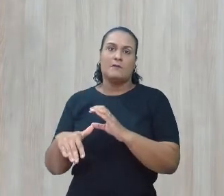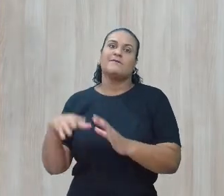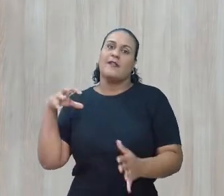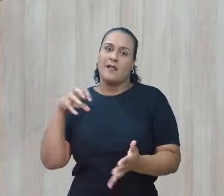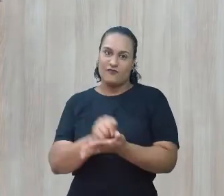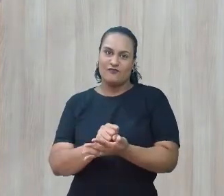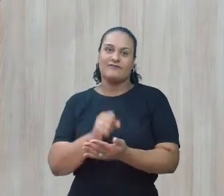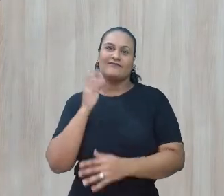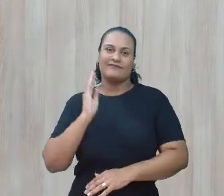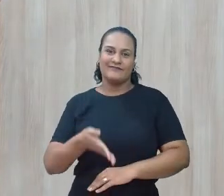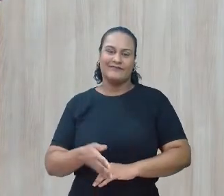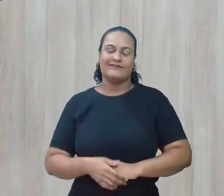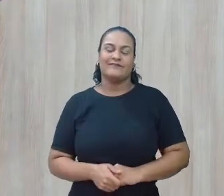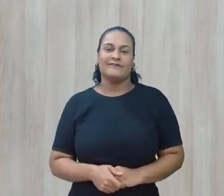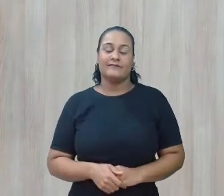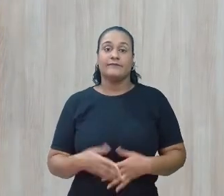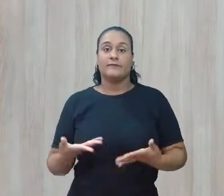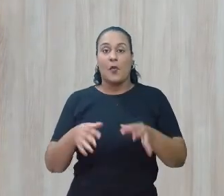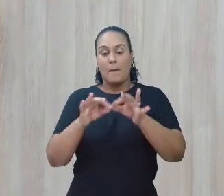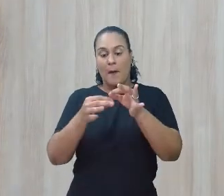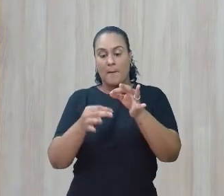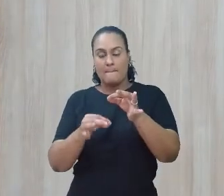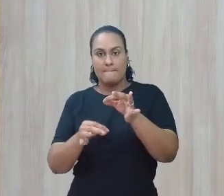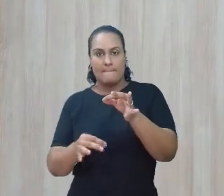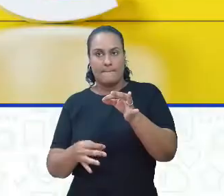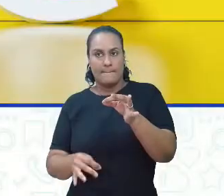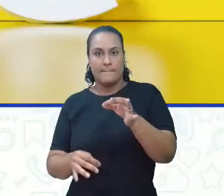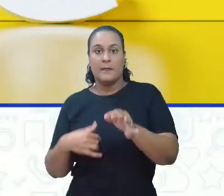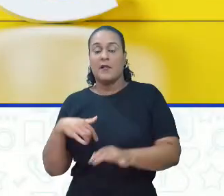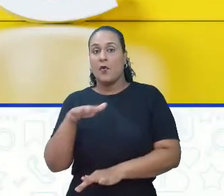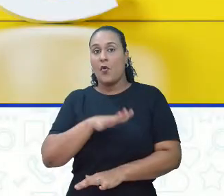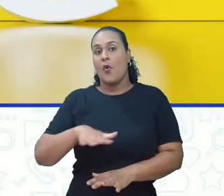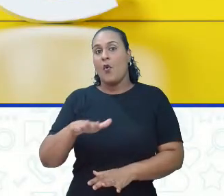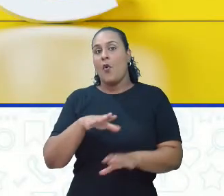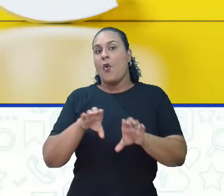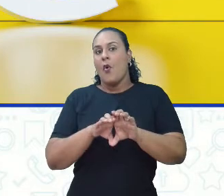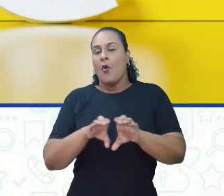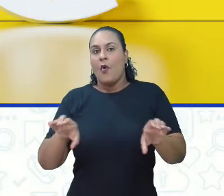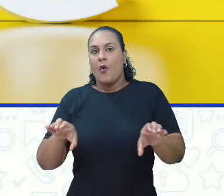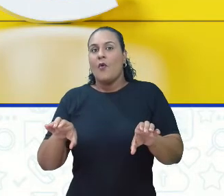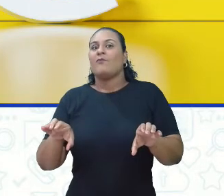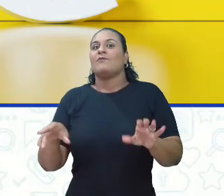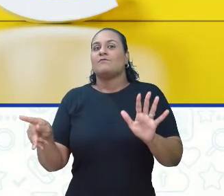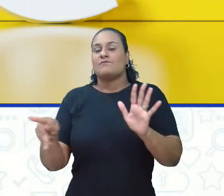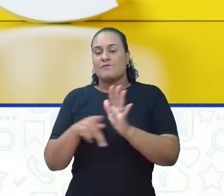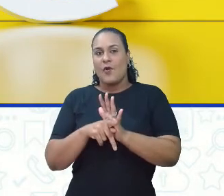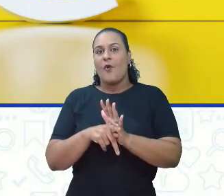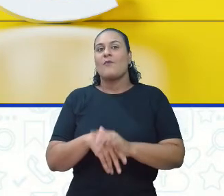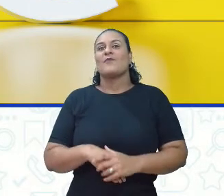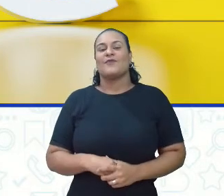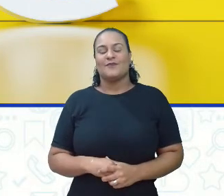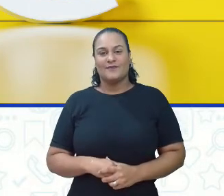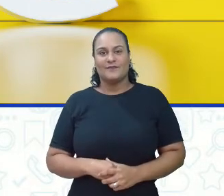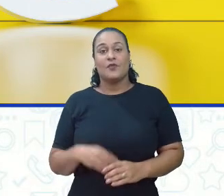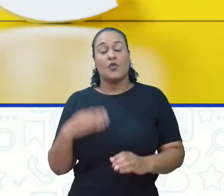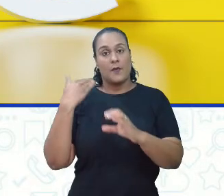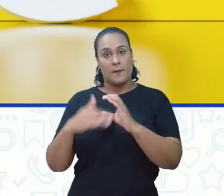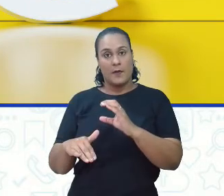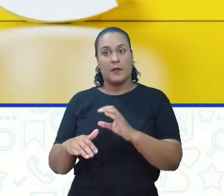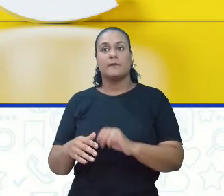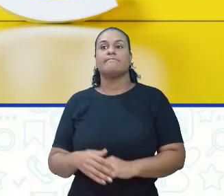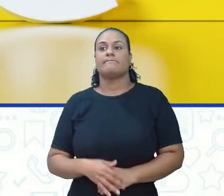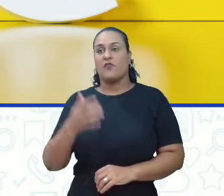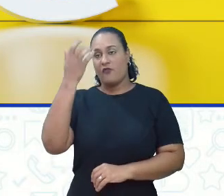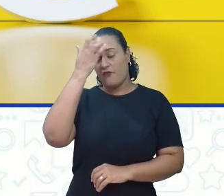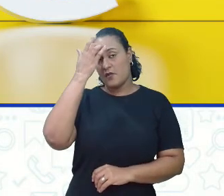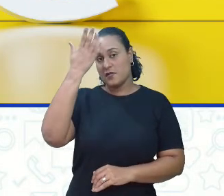registrado. E o corpo do texto é inserido no espaço padrão do programa, onde é escrito. Os programas também